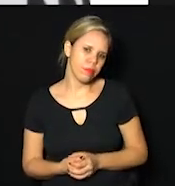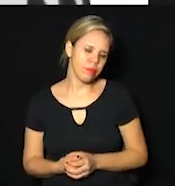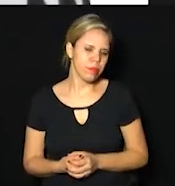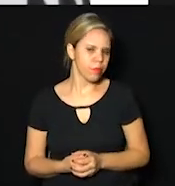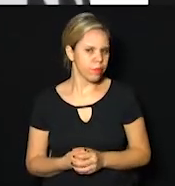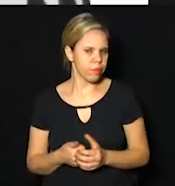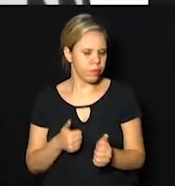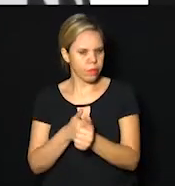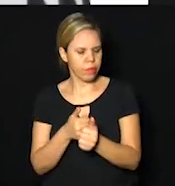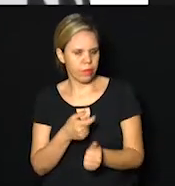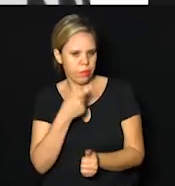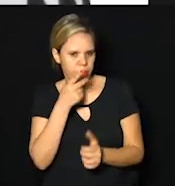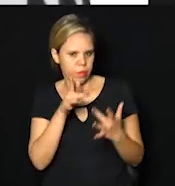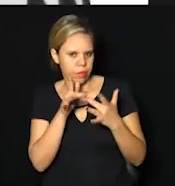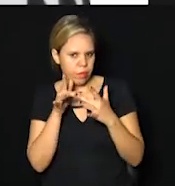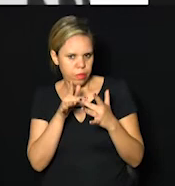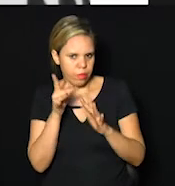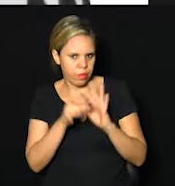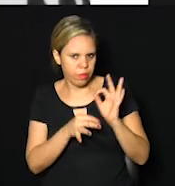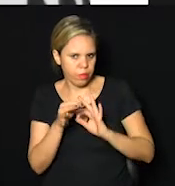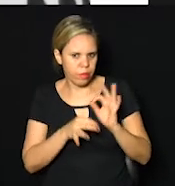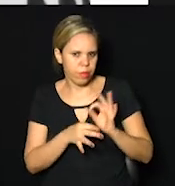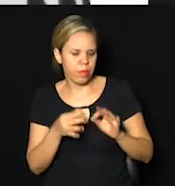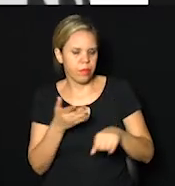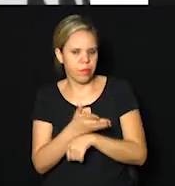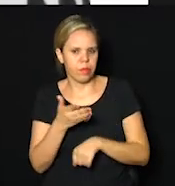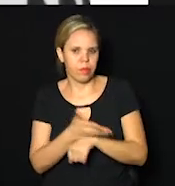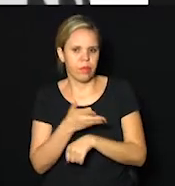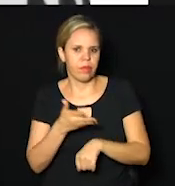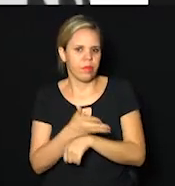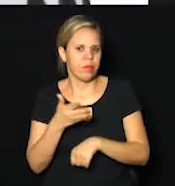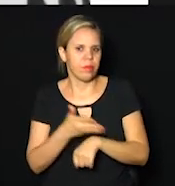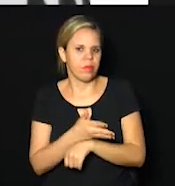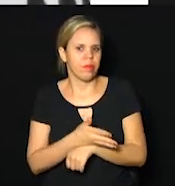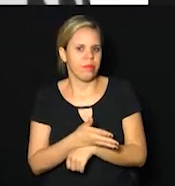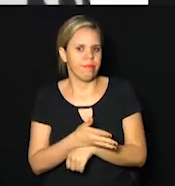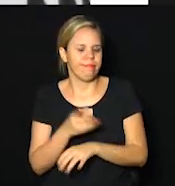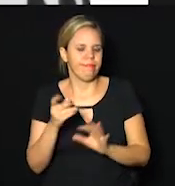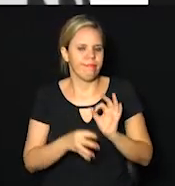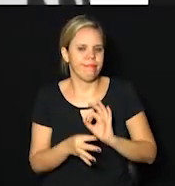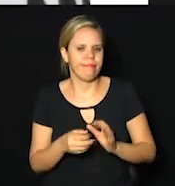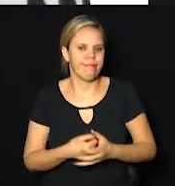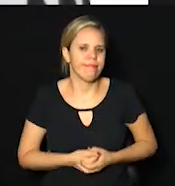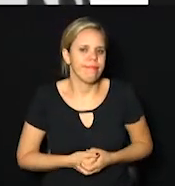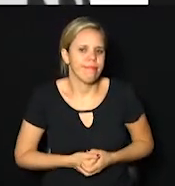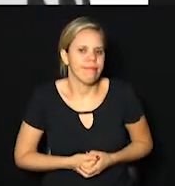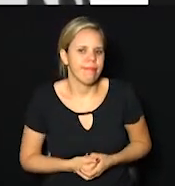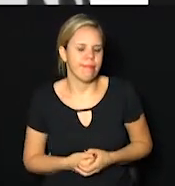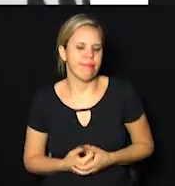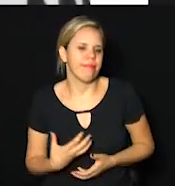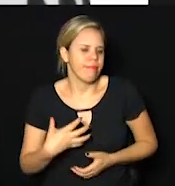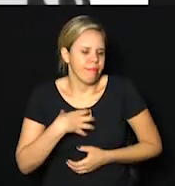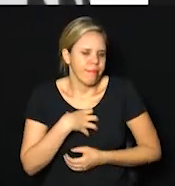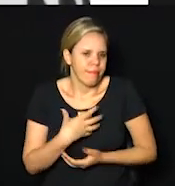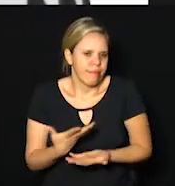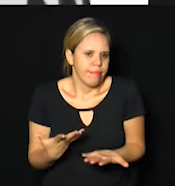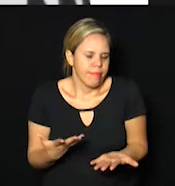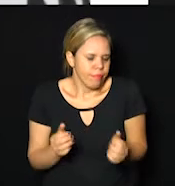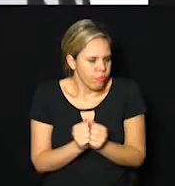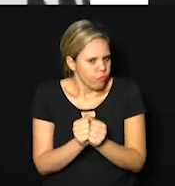proximidade, quando eu digo, é que elas se sentem tão participantes, tão próximas do seu projeto, que elas se sentem